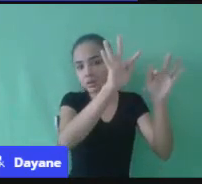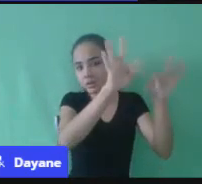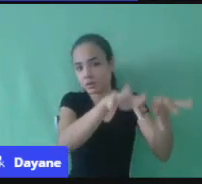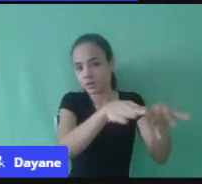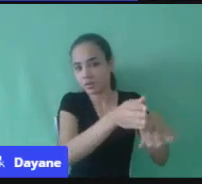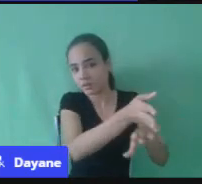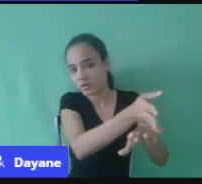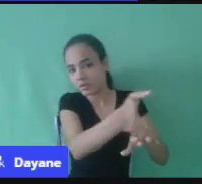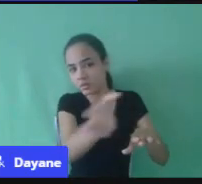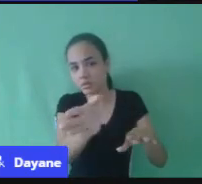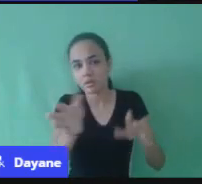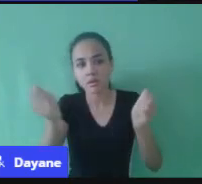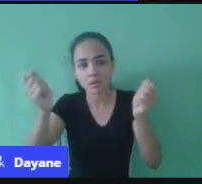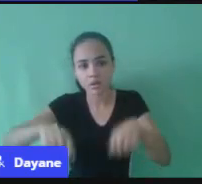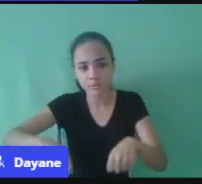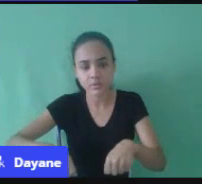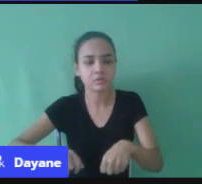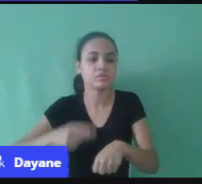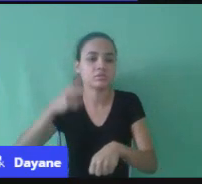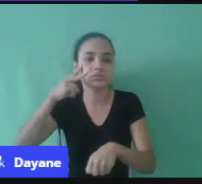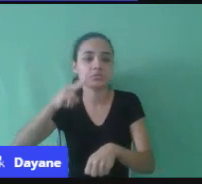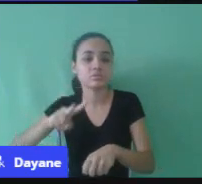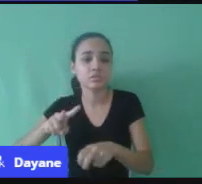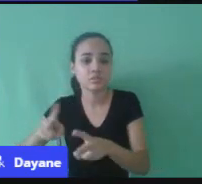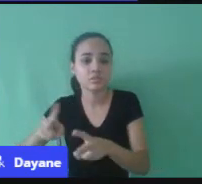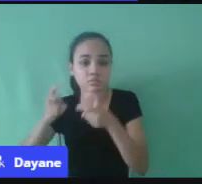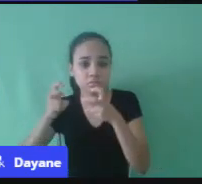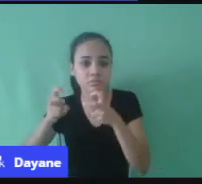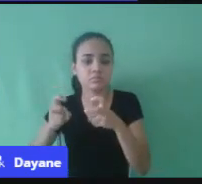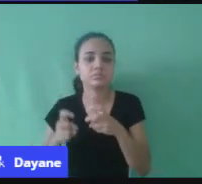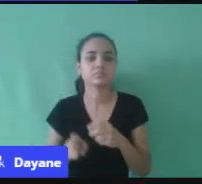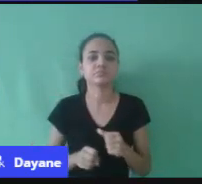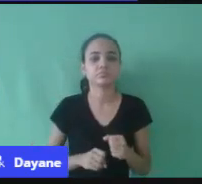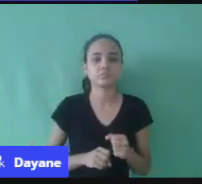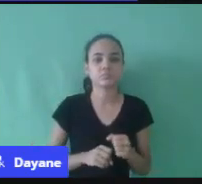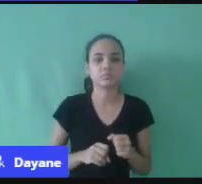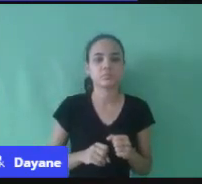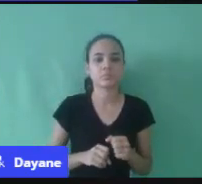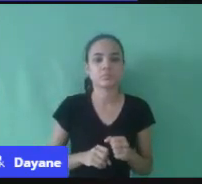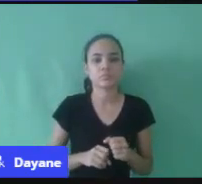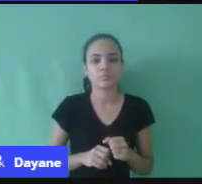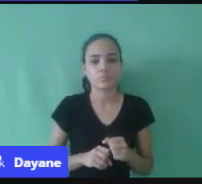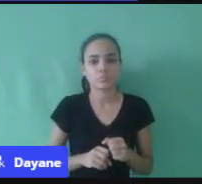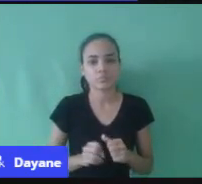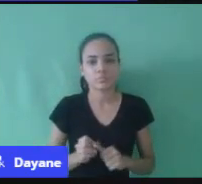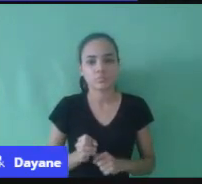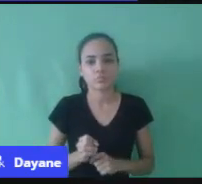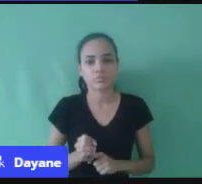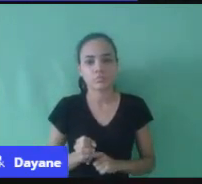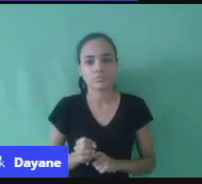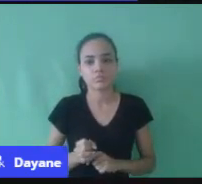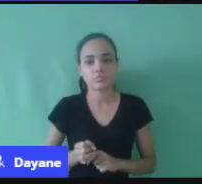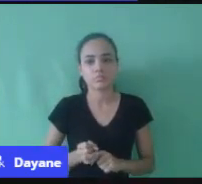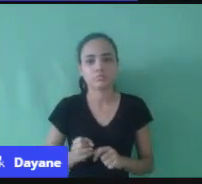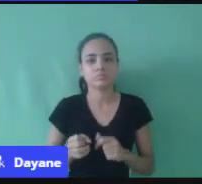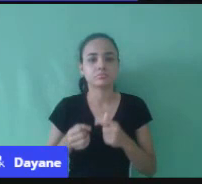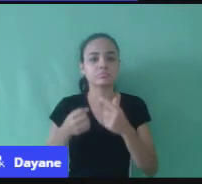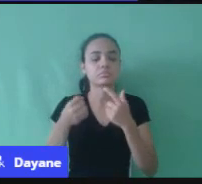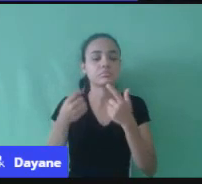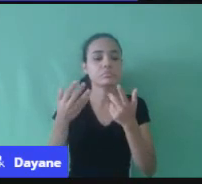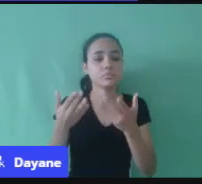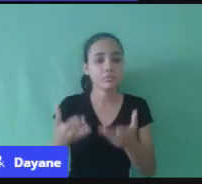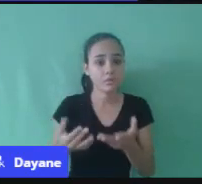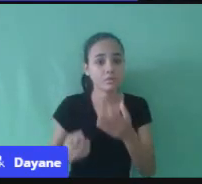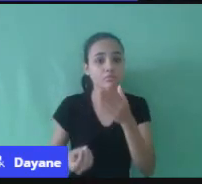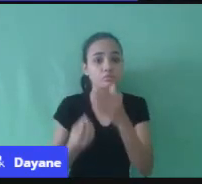pode mostrar o impacto que quando ele surge, né, ele já perde boa parte